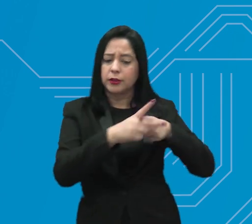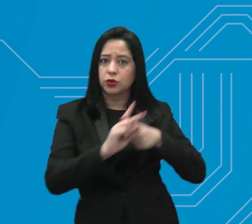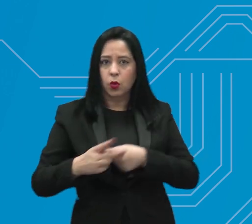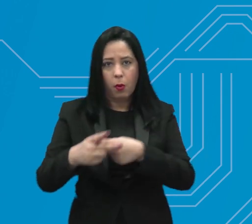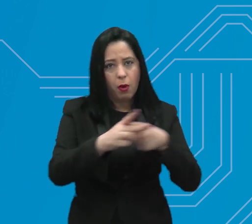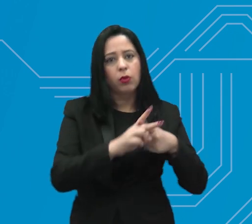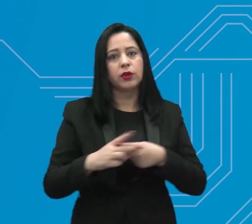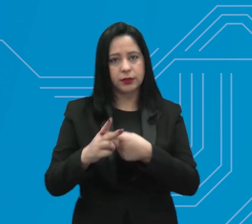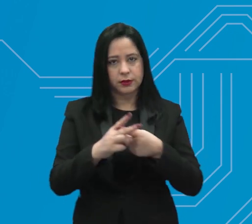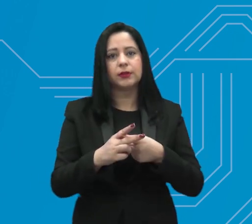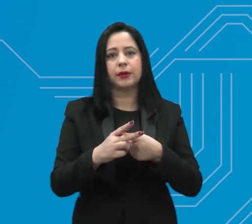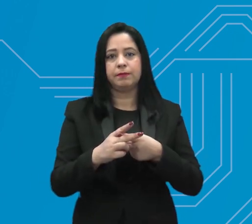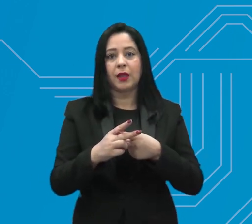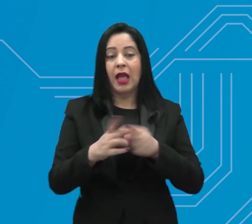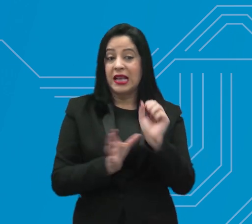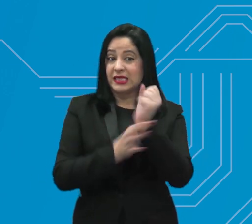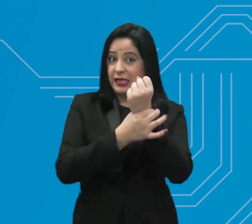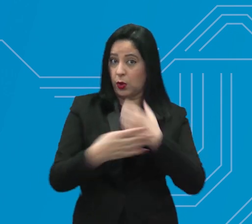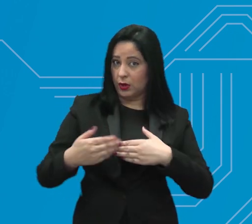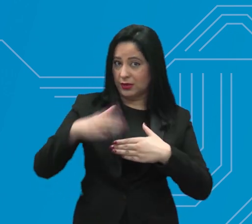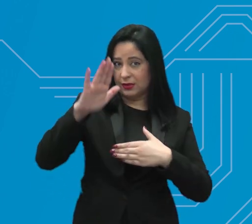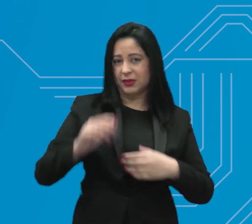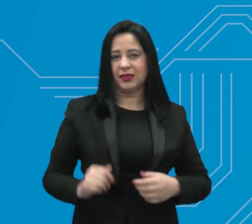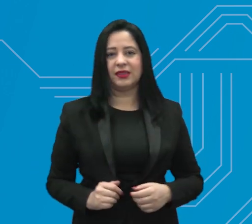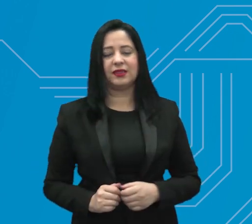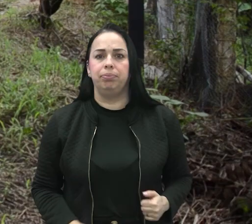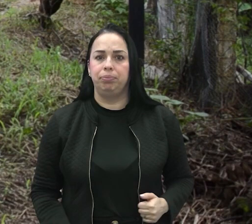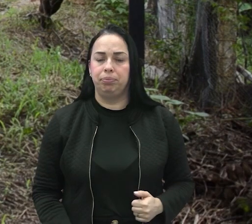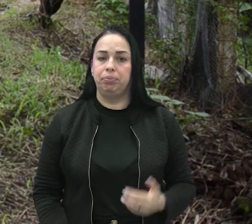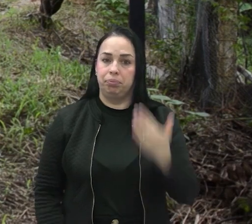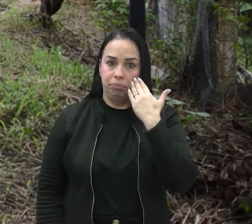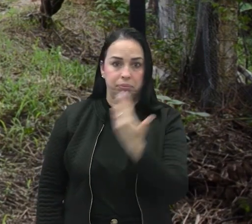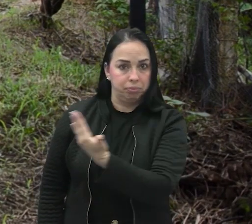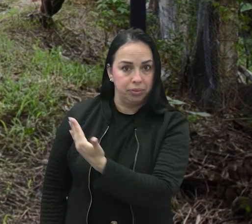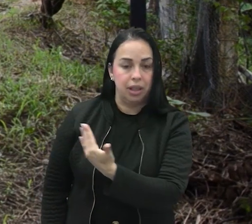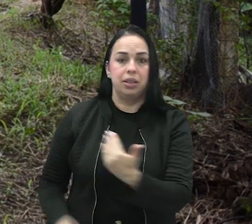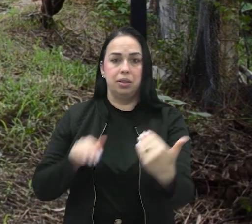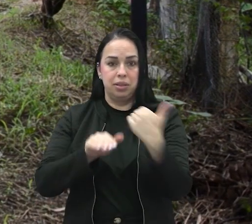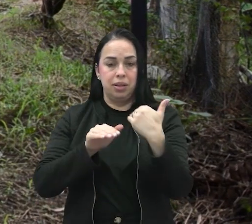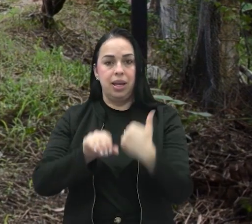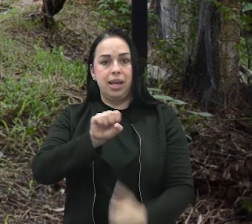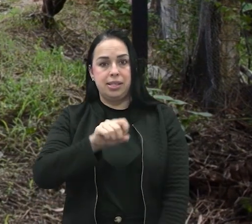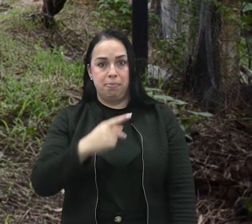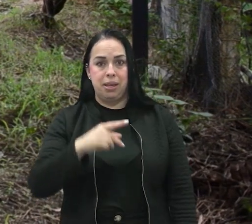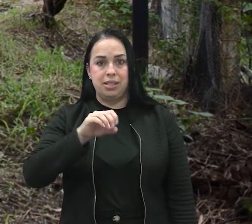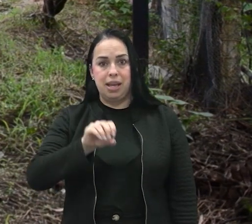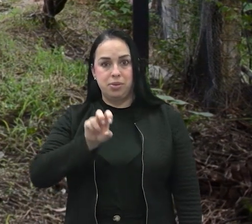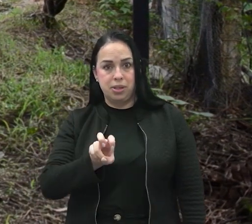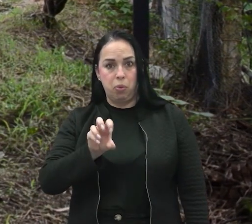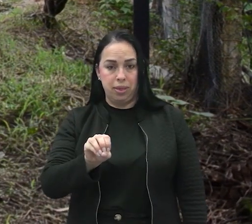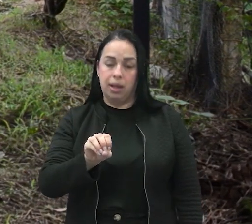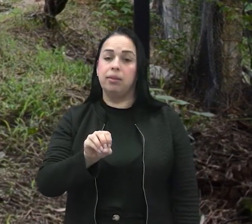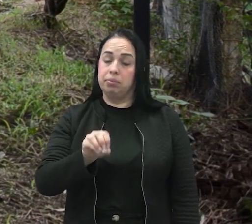rodovia passa por obras para garantir mais segurança aos usuários. É por essa rodovia, a SP-50 ou